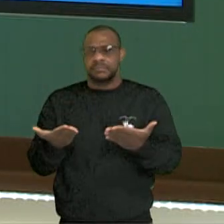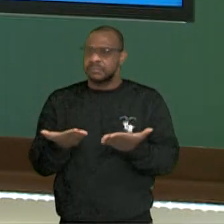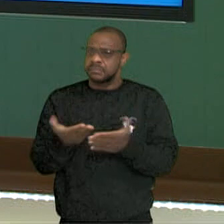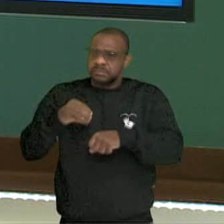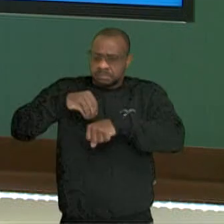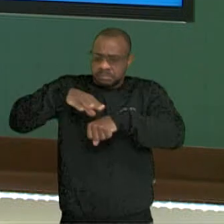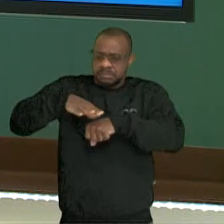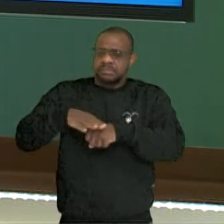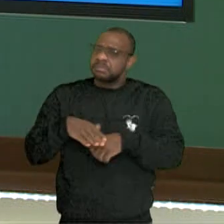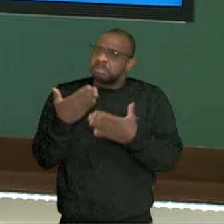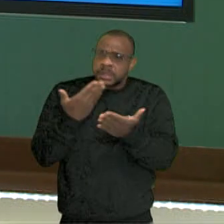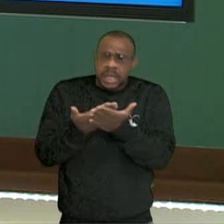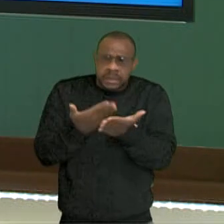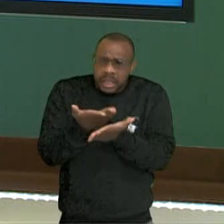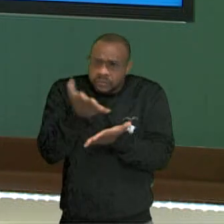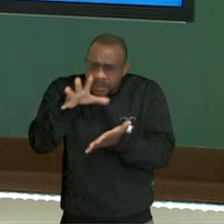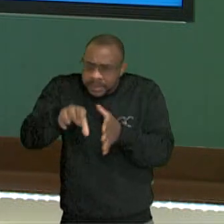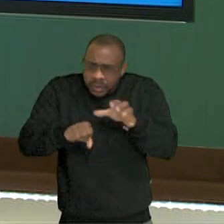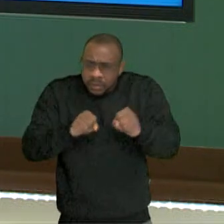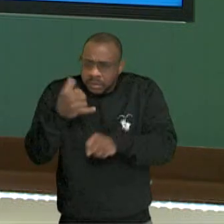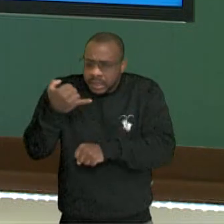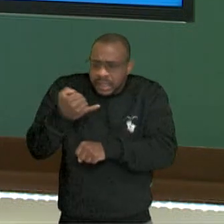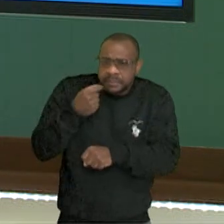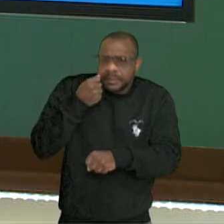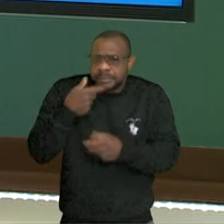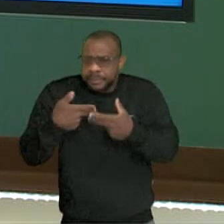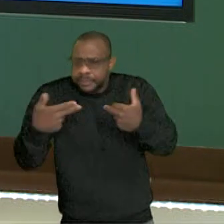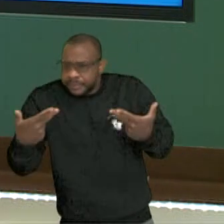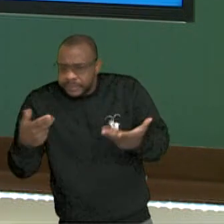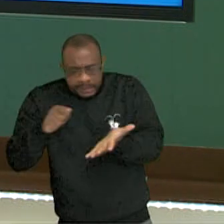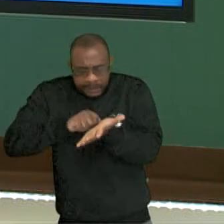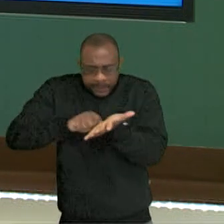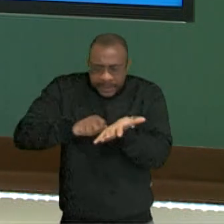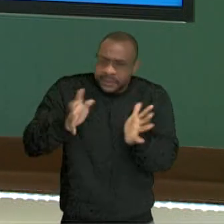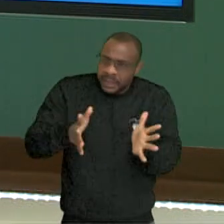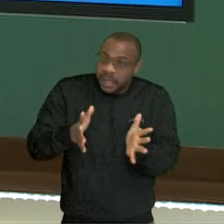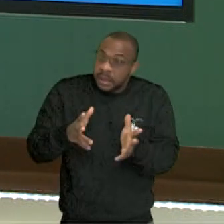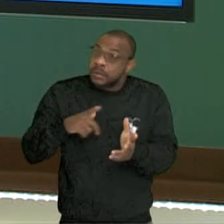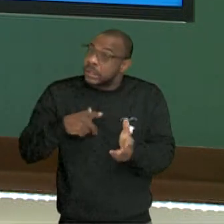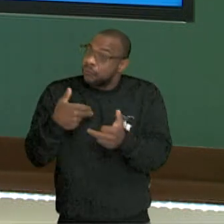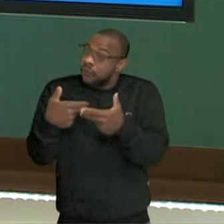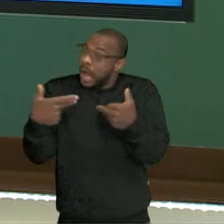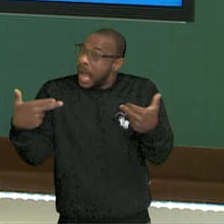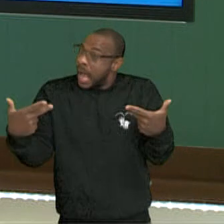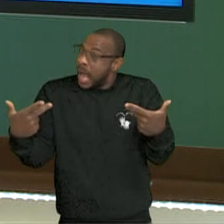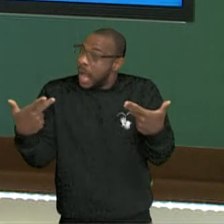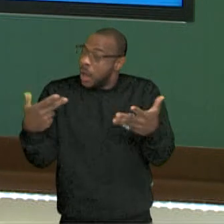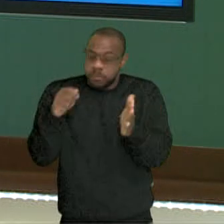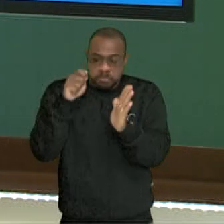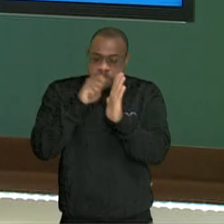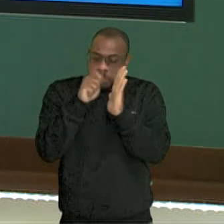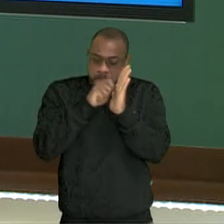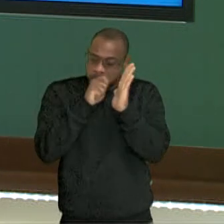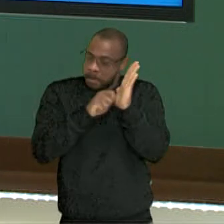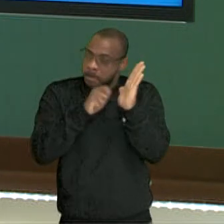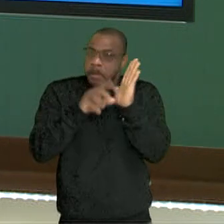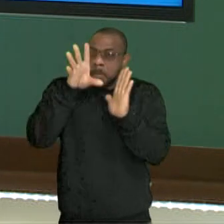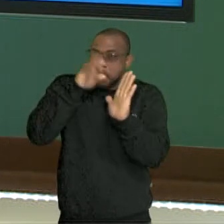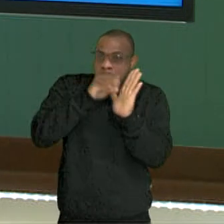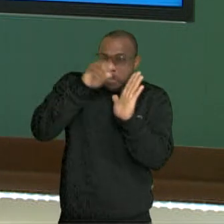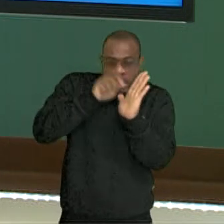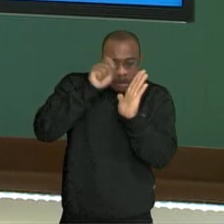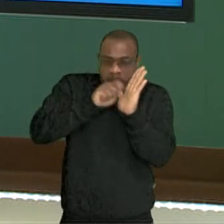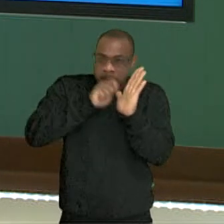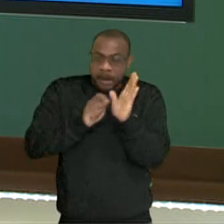o seu caderno? Cadê o seu penal? Muitas coisas nós vamos anotar. E isso que é legal, você vai registrar no seu